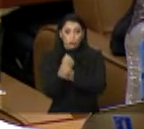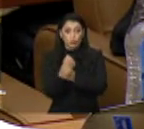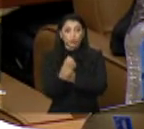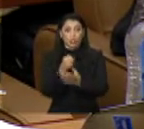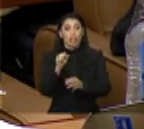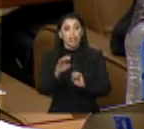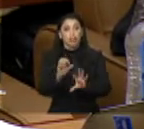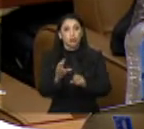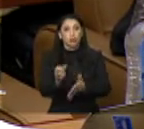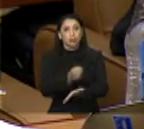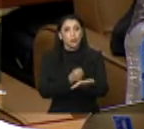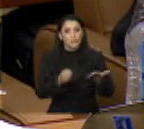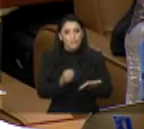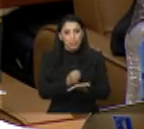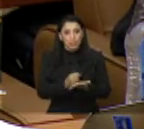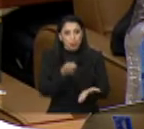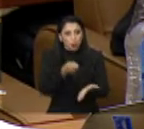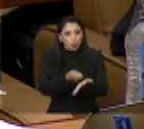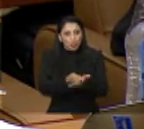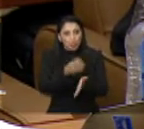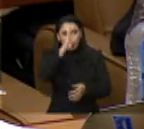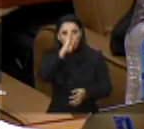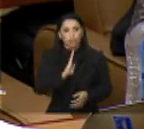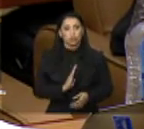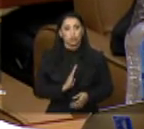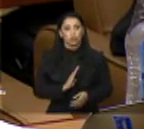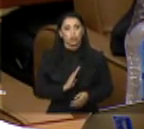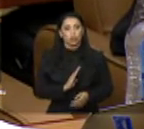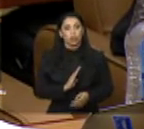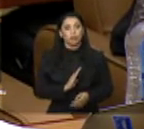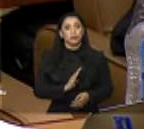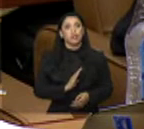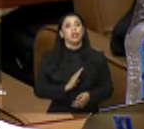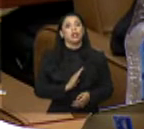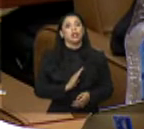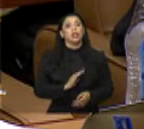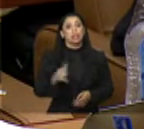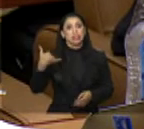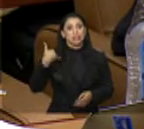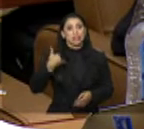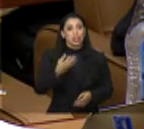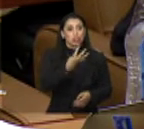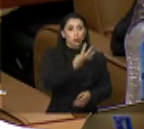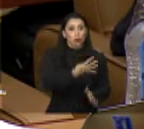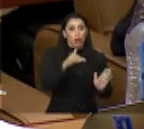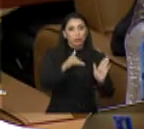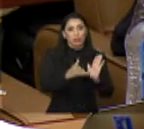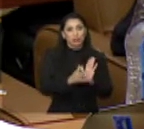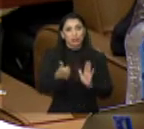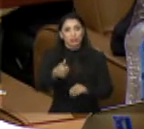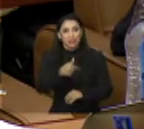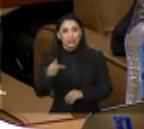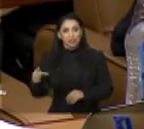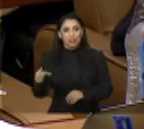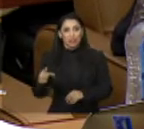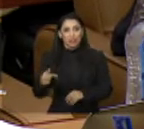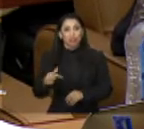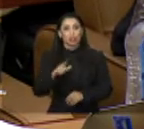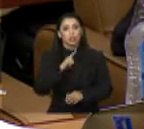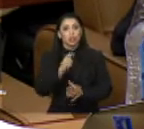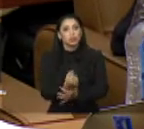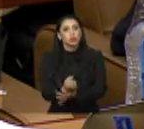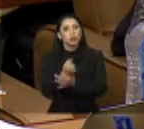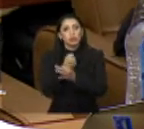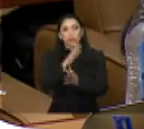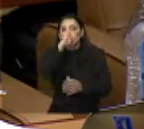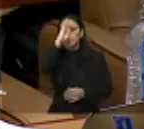obrigatória e gratuita dos quatro aos 17 anos de idade assegurada inclusive sua oferta